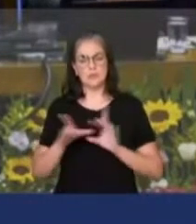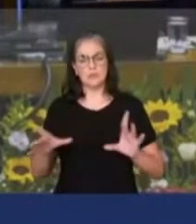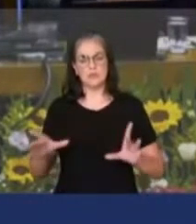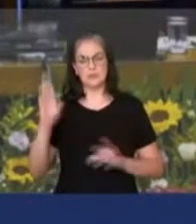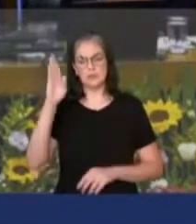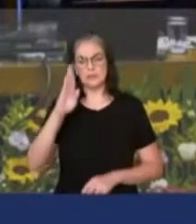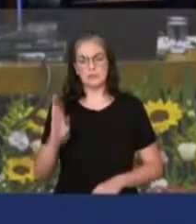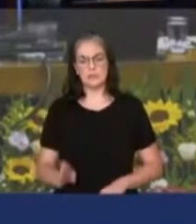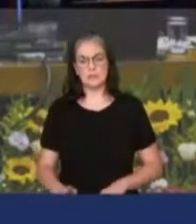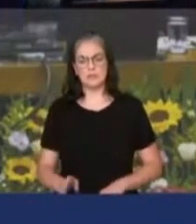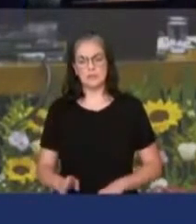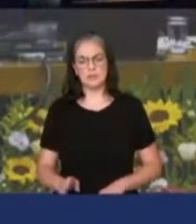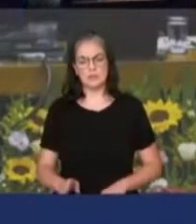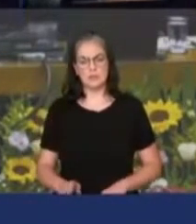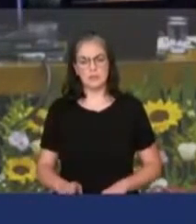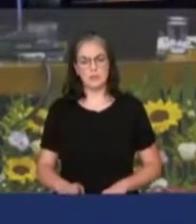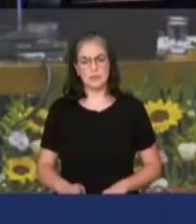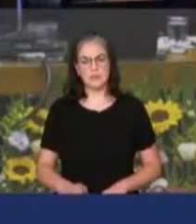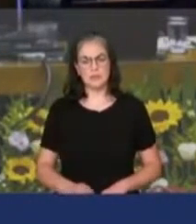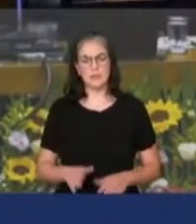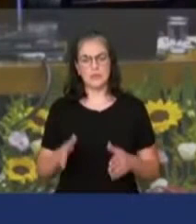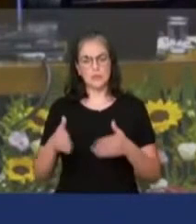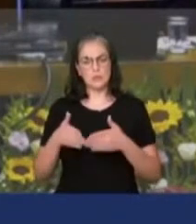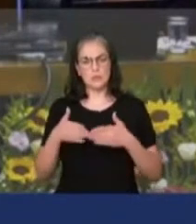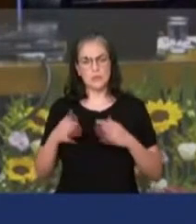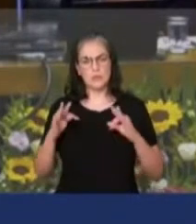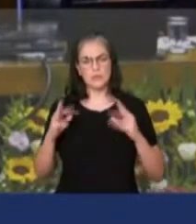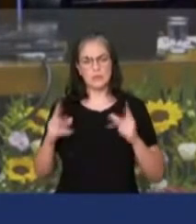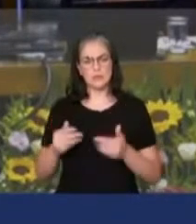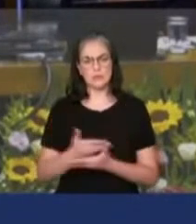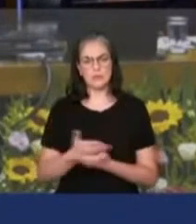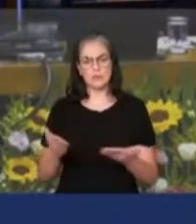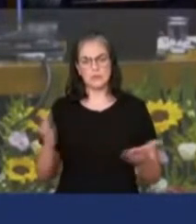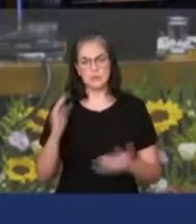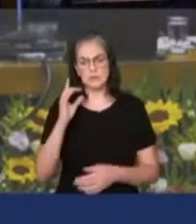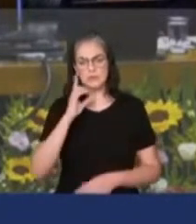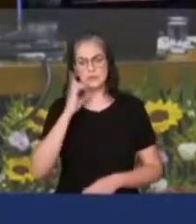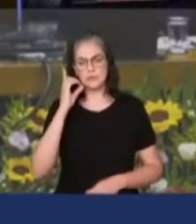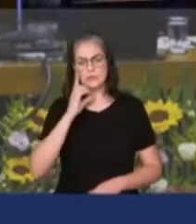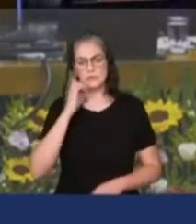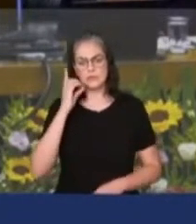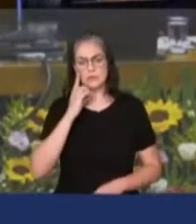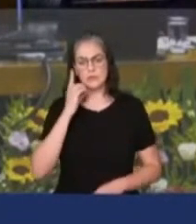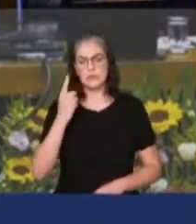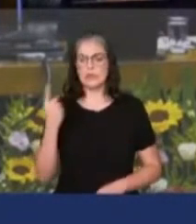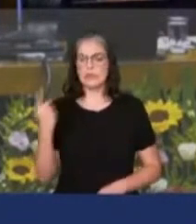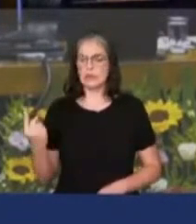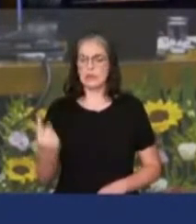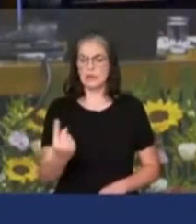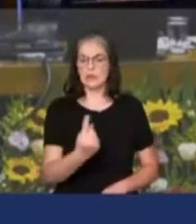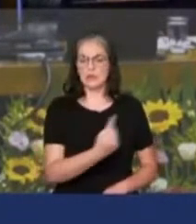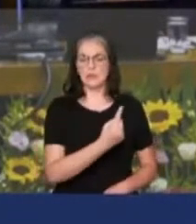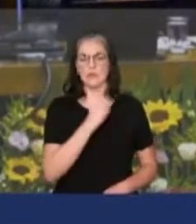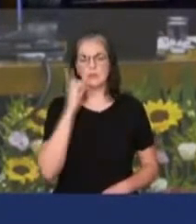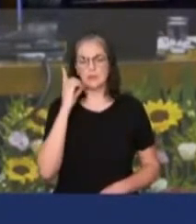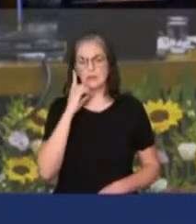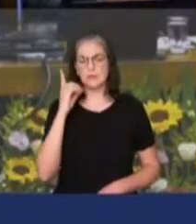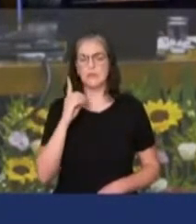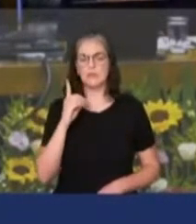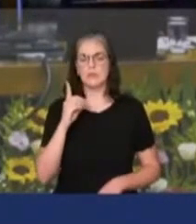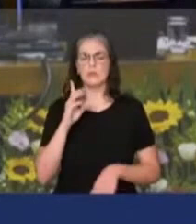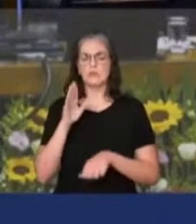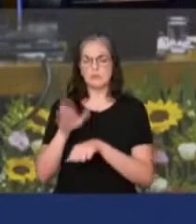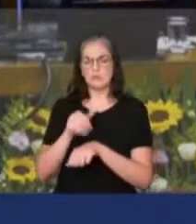Brasil. Rogo aos senhores parlamentares que, um a um, de acordo com a chamada